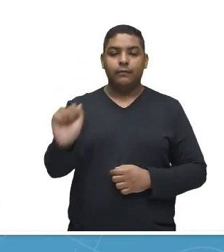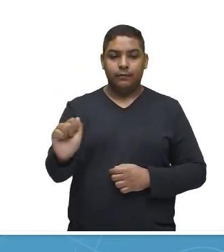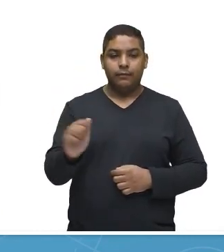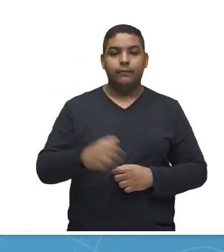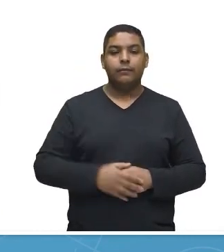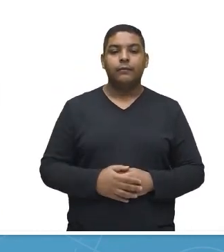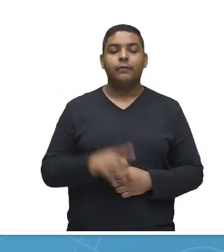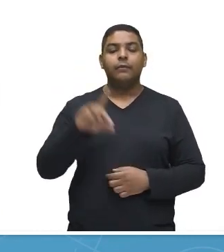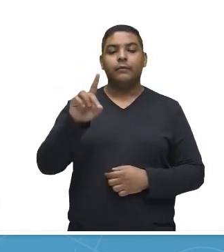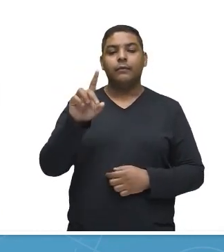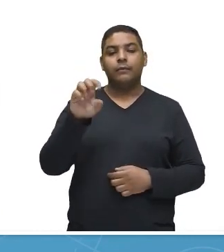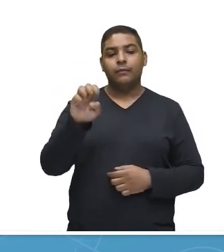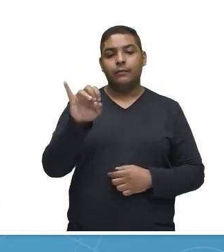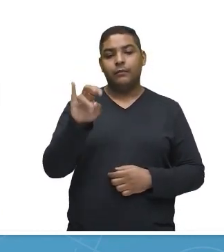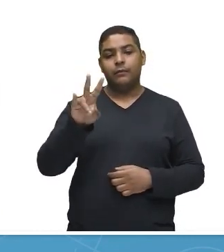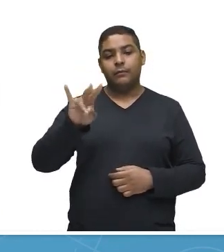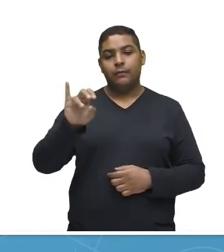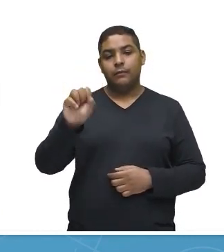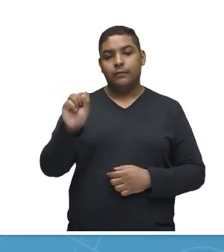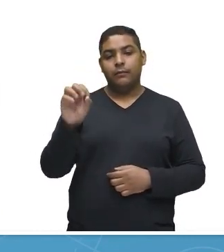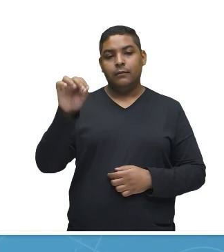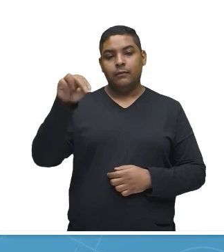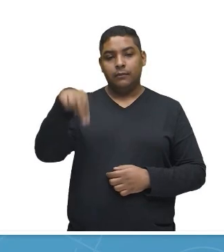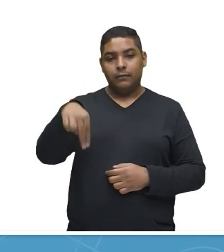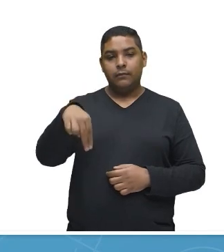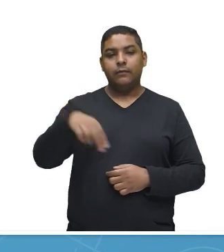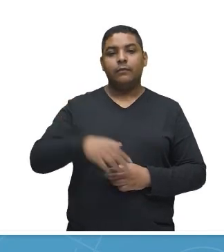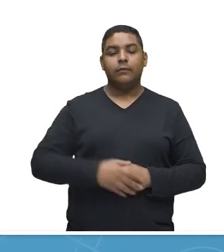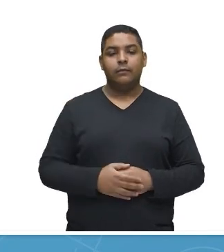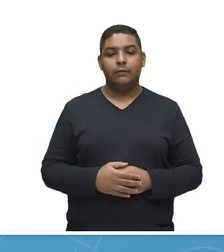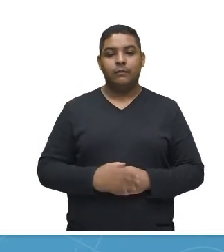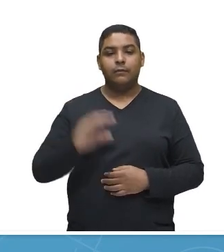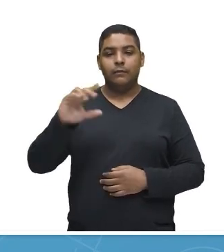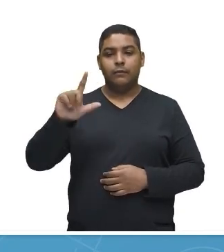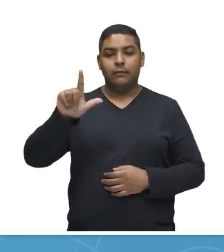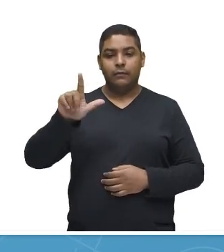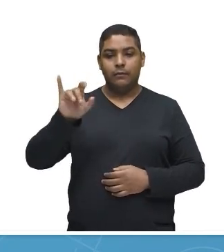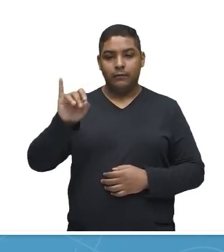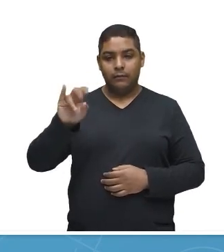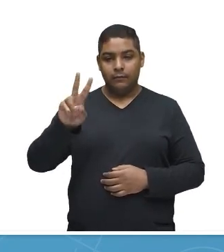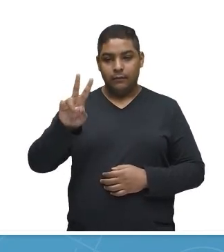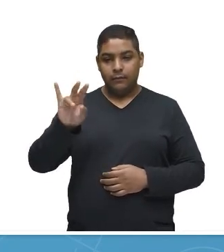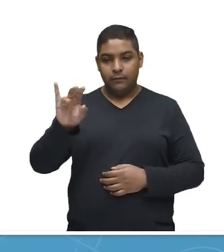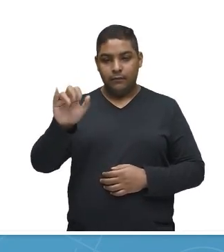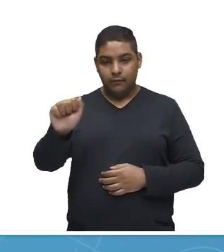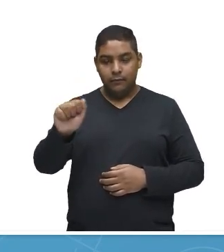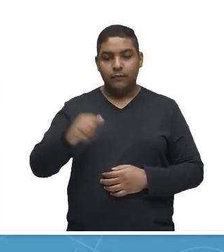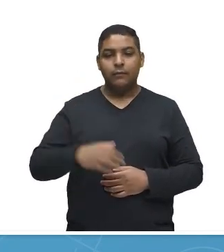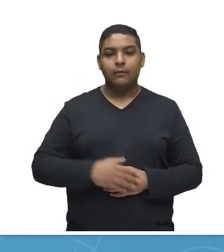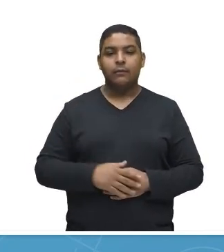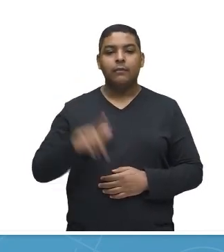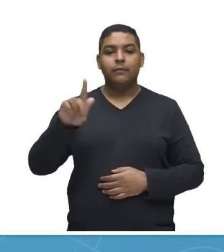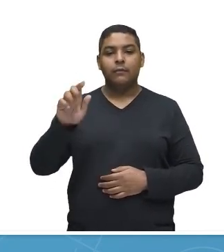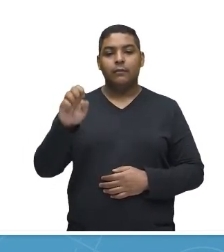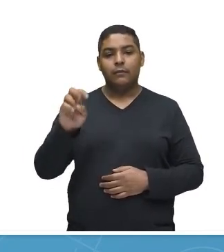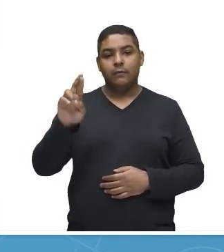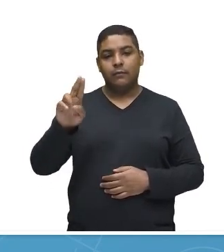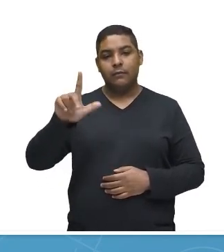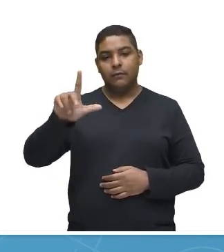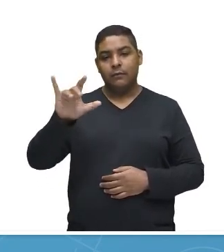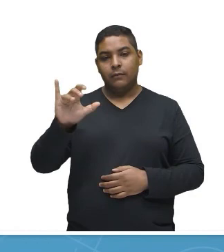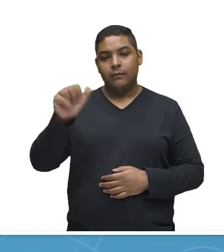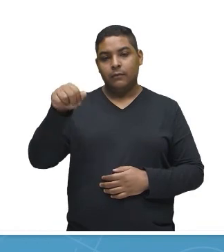o Davidson, a Clívia, a Gerliane, o Marcos, o Samuel,